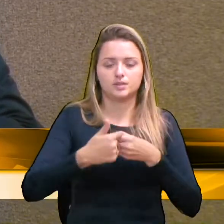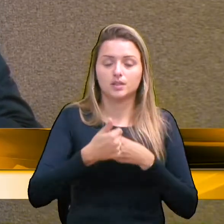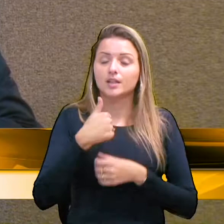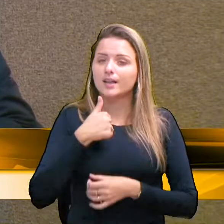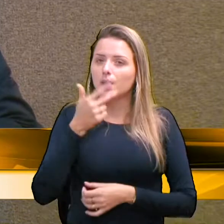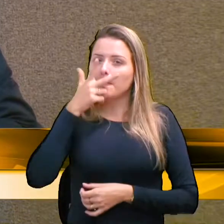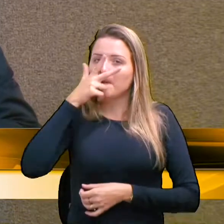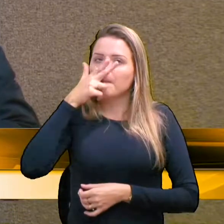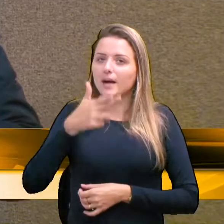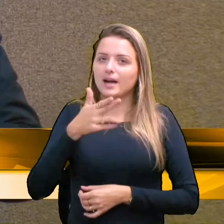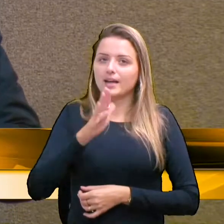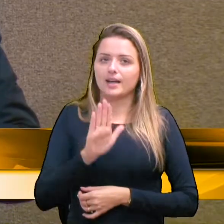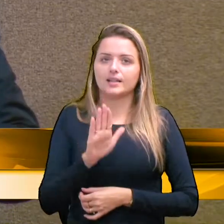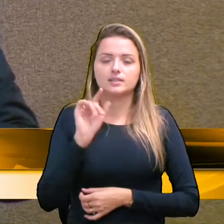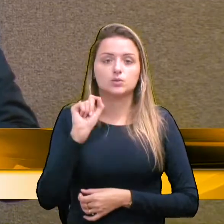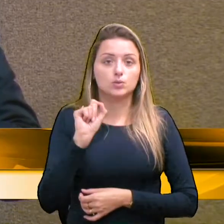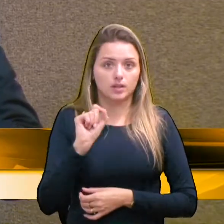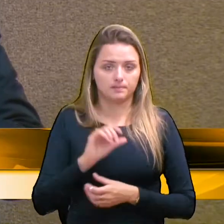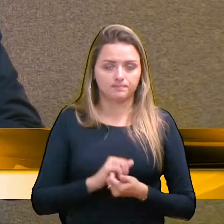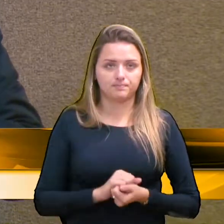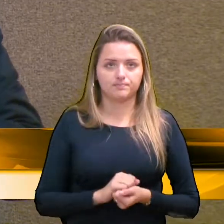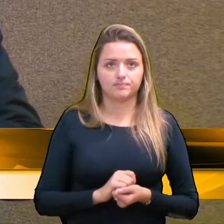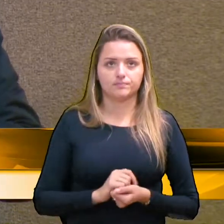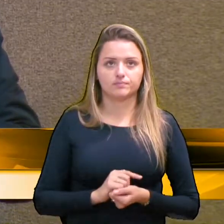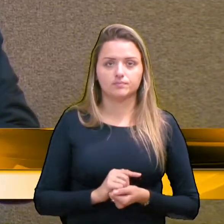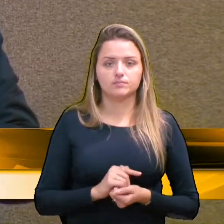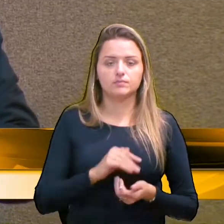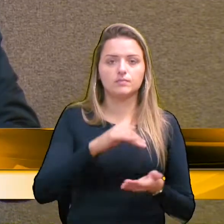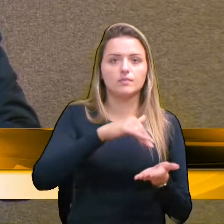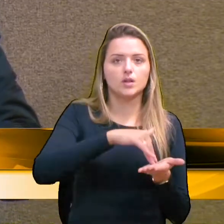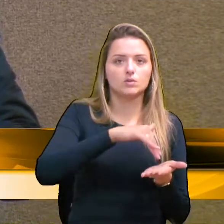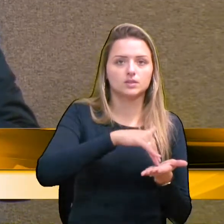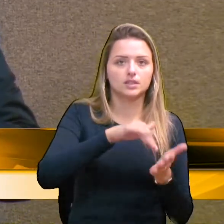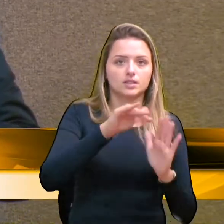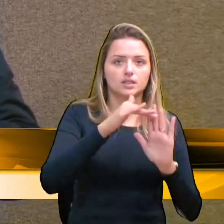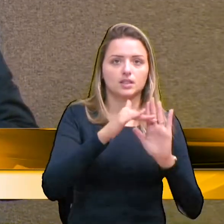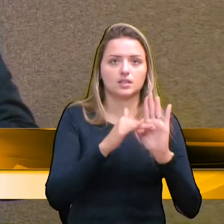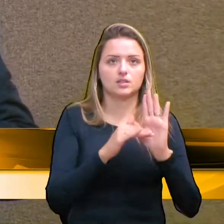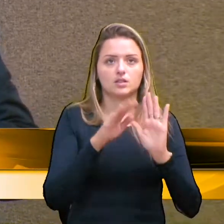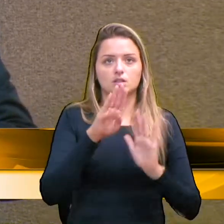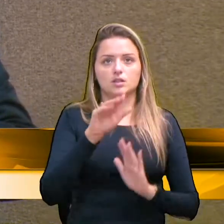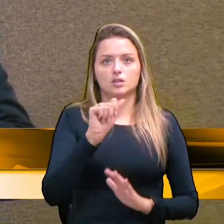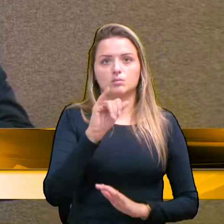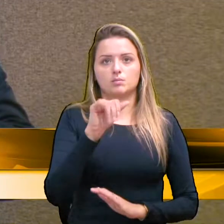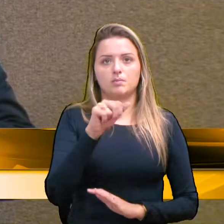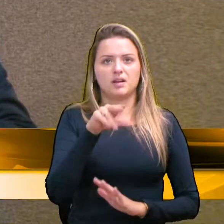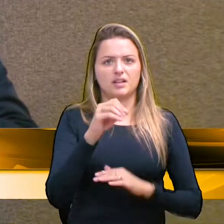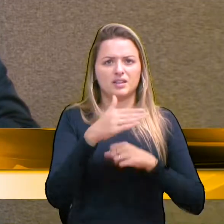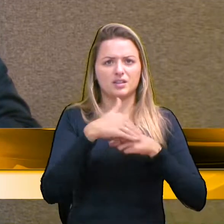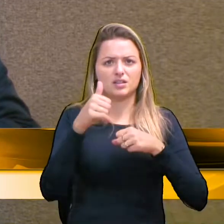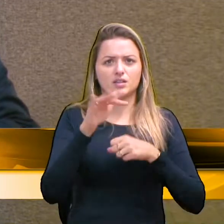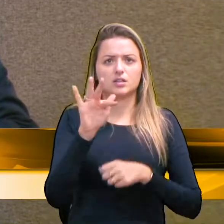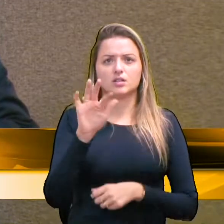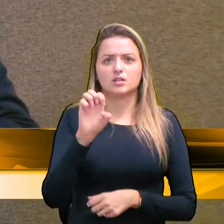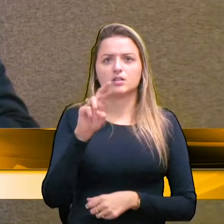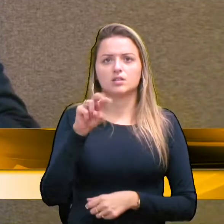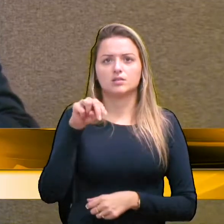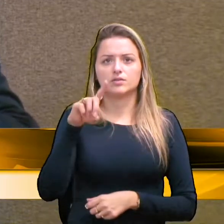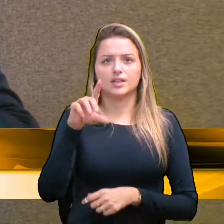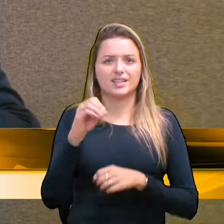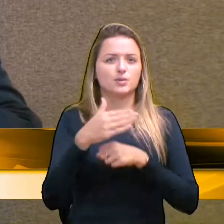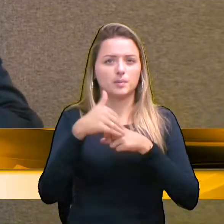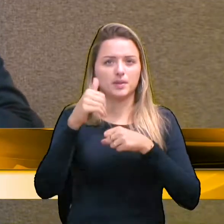pareceu assim, primeiro, o secretário de Planejamento, o Baiano, o Fernando Mondadori, o tal de